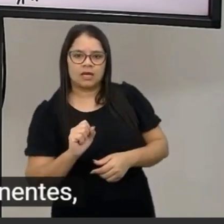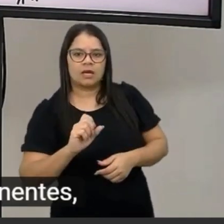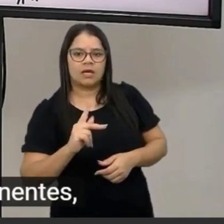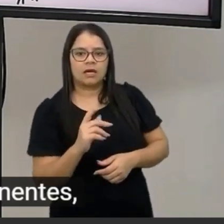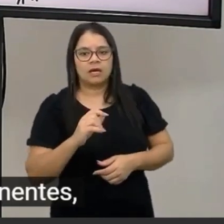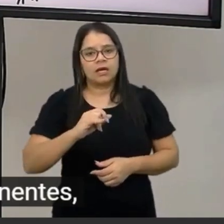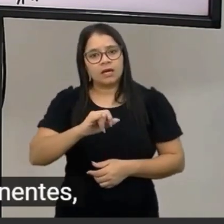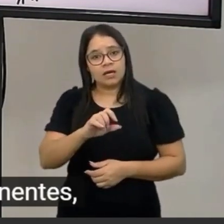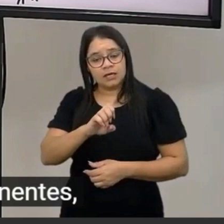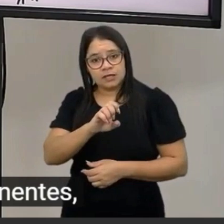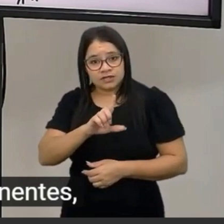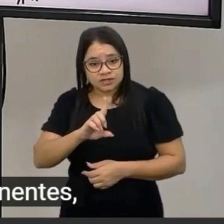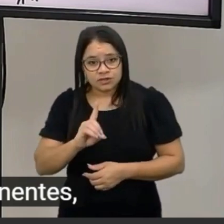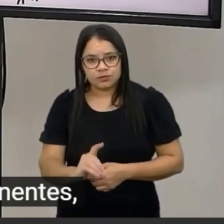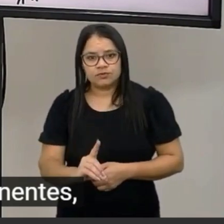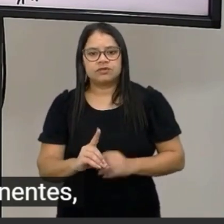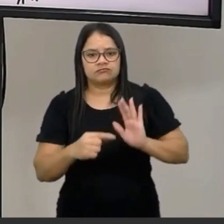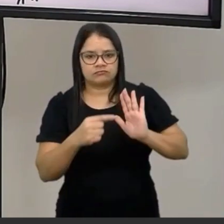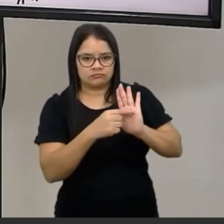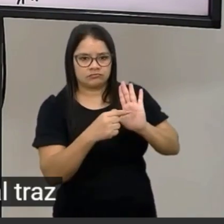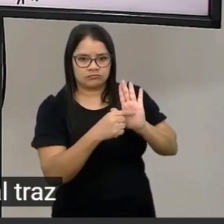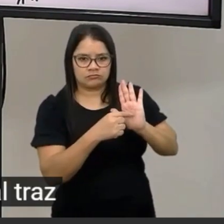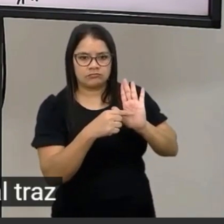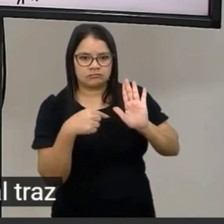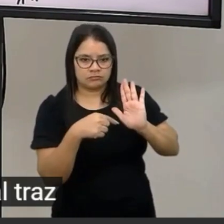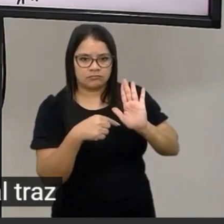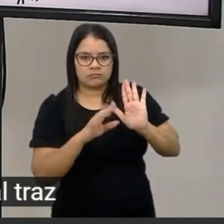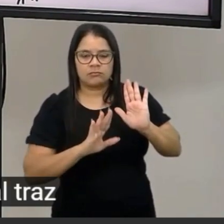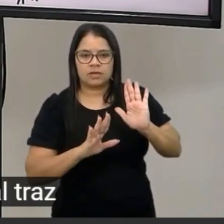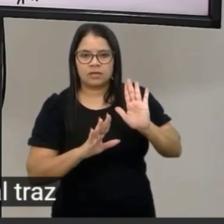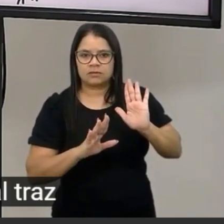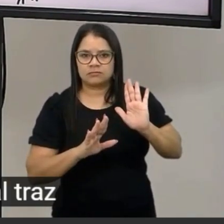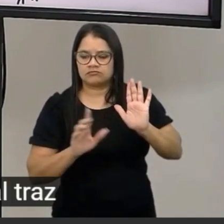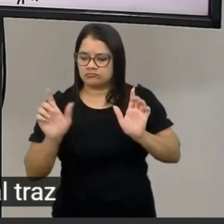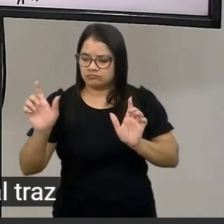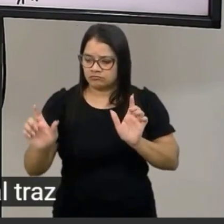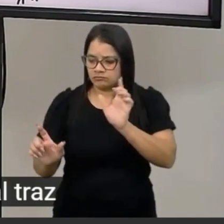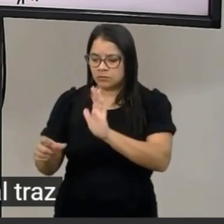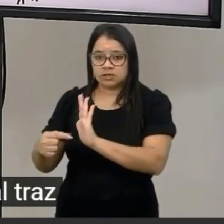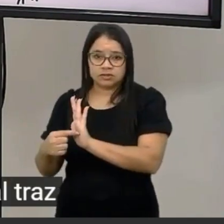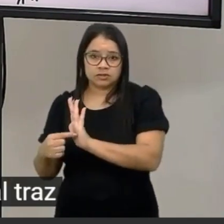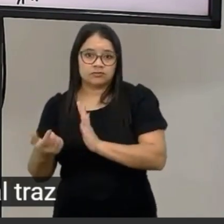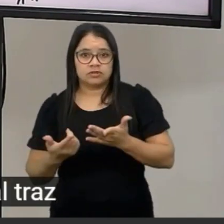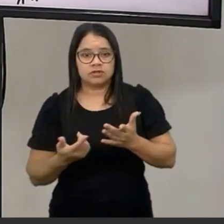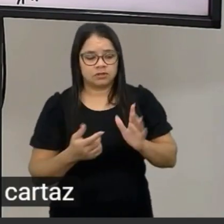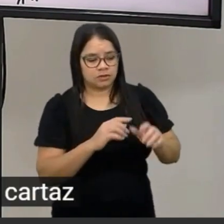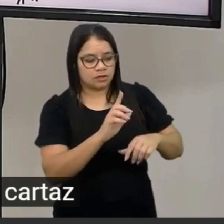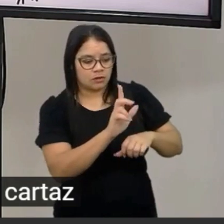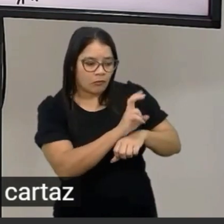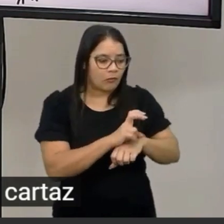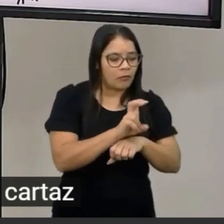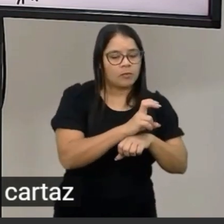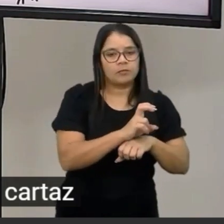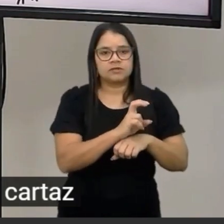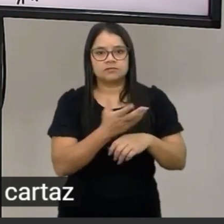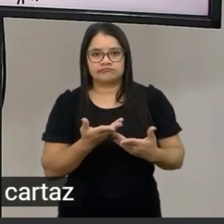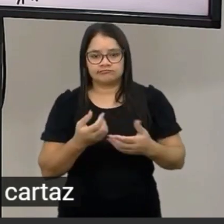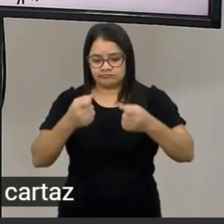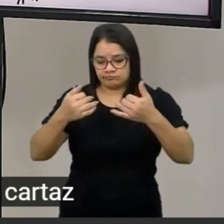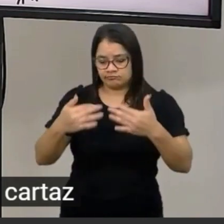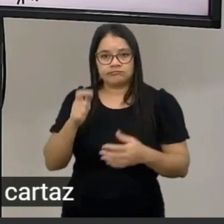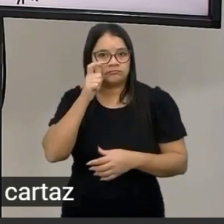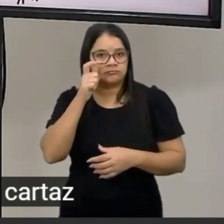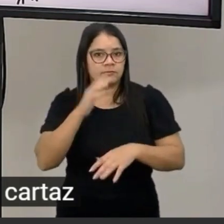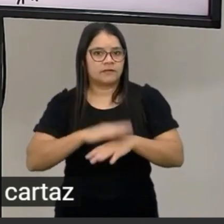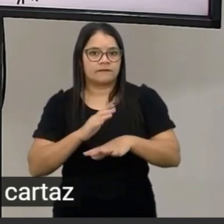traz cada ação da shield, tá? Então, a solução é integrar componentes, mas o que é shield, o que é robobit, tá? Então, o material traz essas explicações.